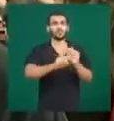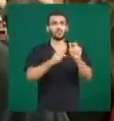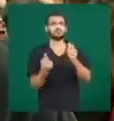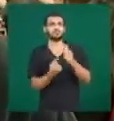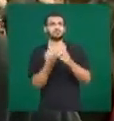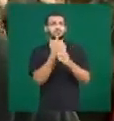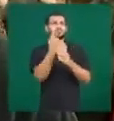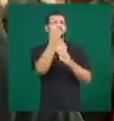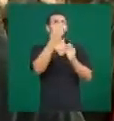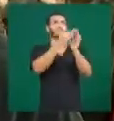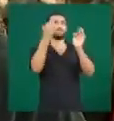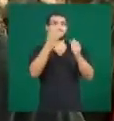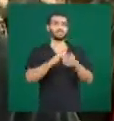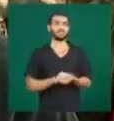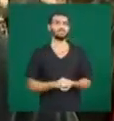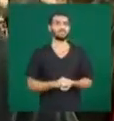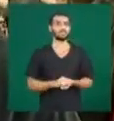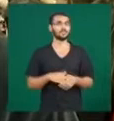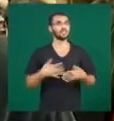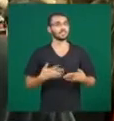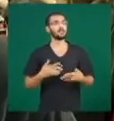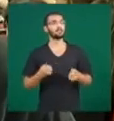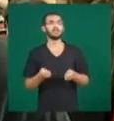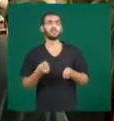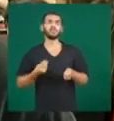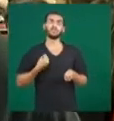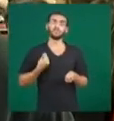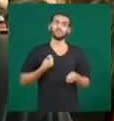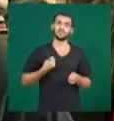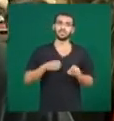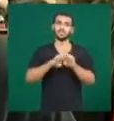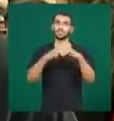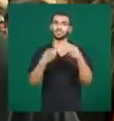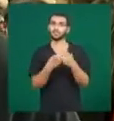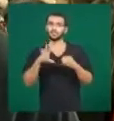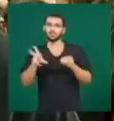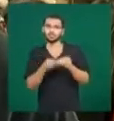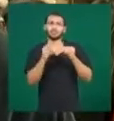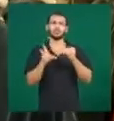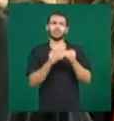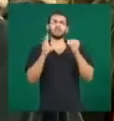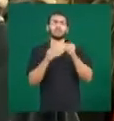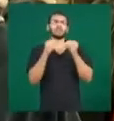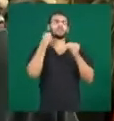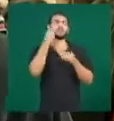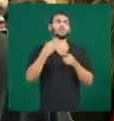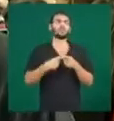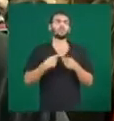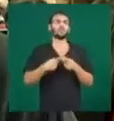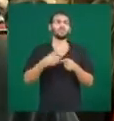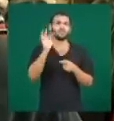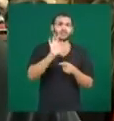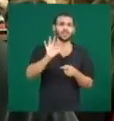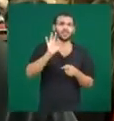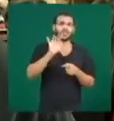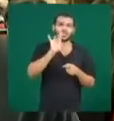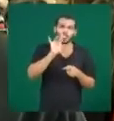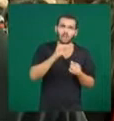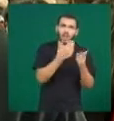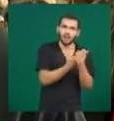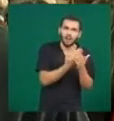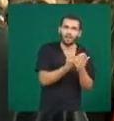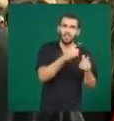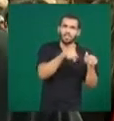participar desse tipo de evento é algo muito interessante, agrega muito as nossas experiências, né? Porque a faculdade não é só a sala de aula, né? A